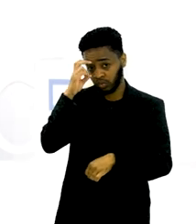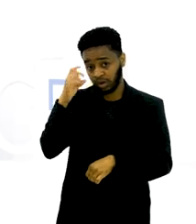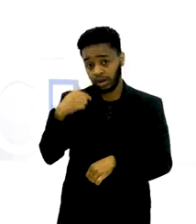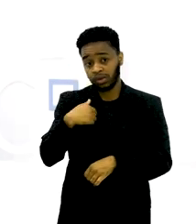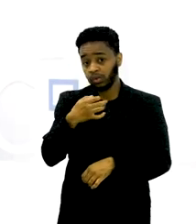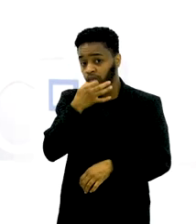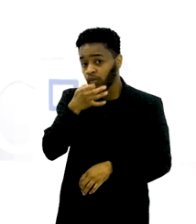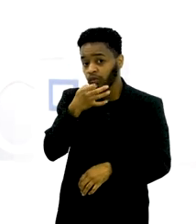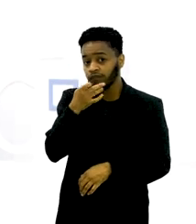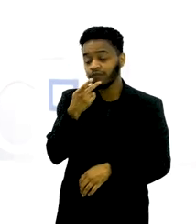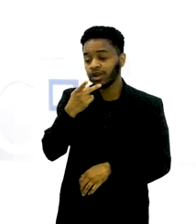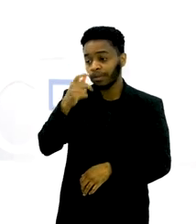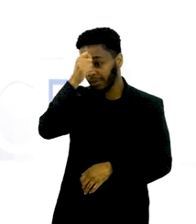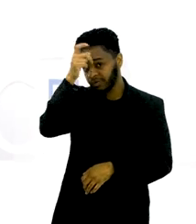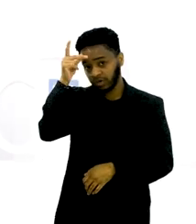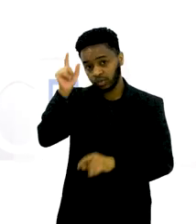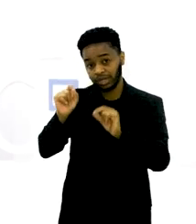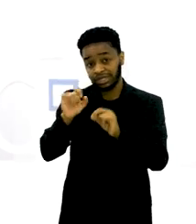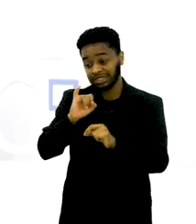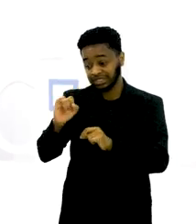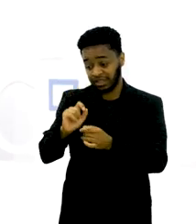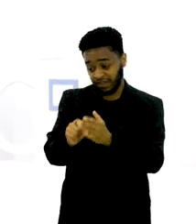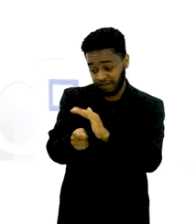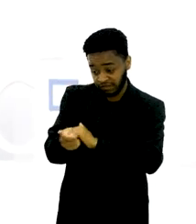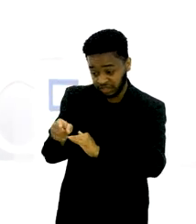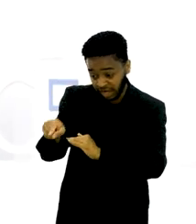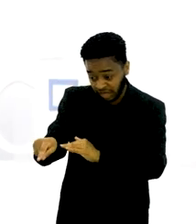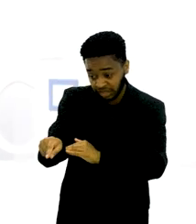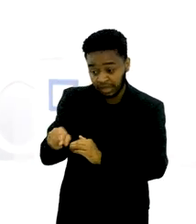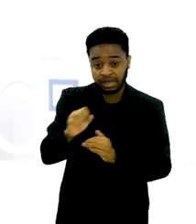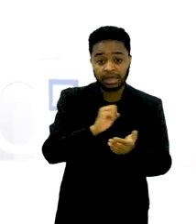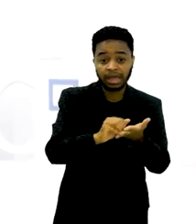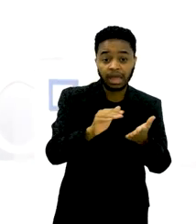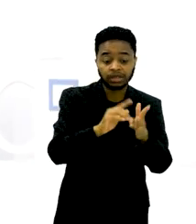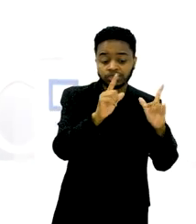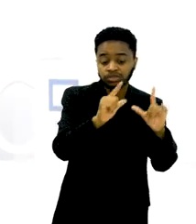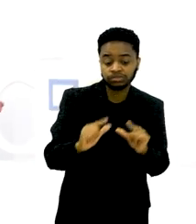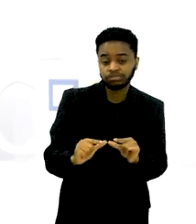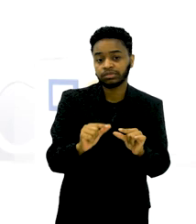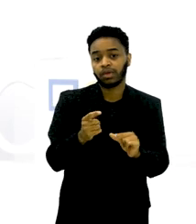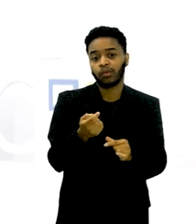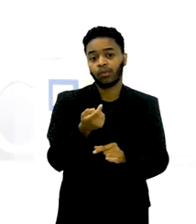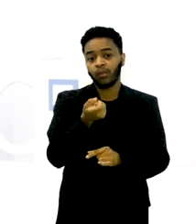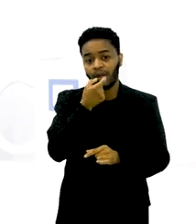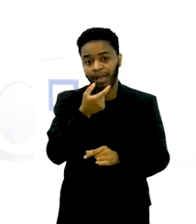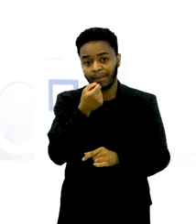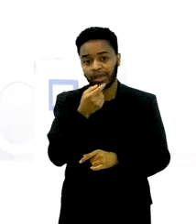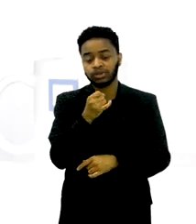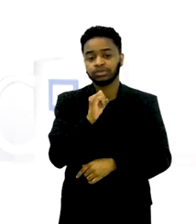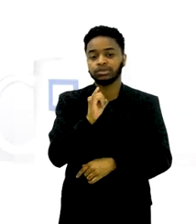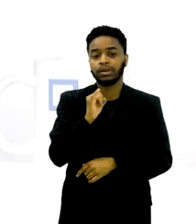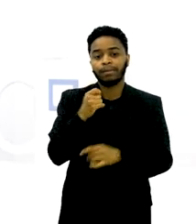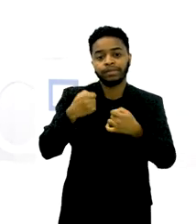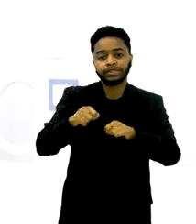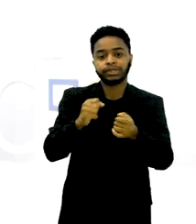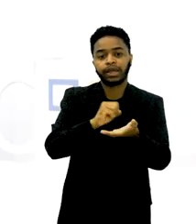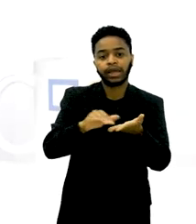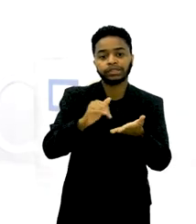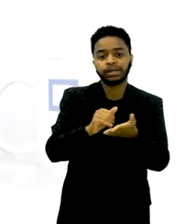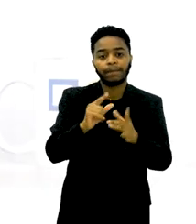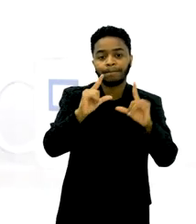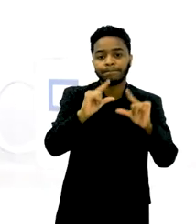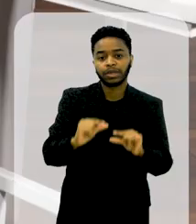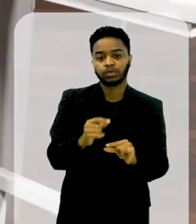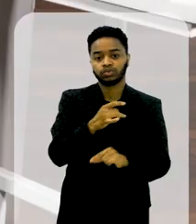meu argumento com o prefeito era dizer assim investe aqui que você vai gastar menos em remédio vai ter que investir menos lá no